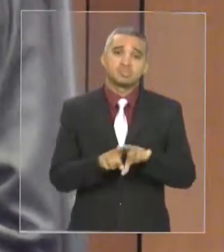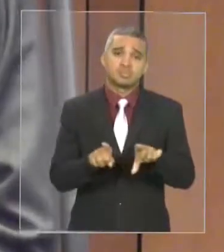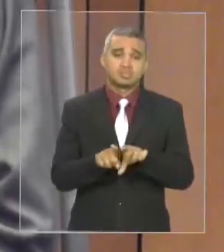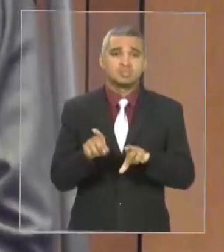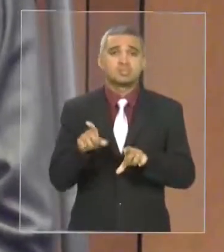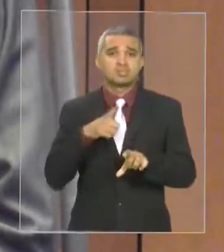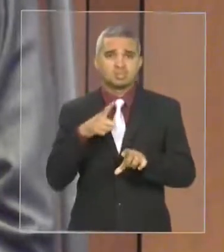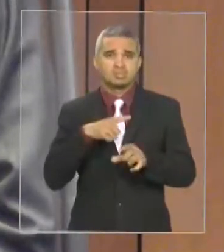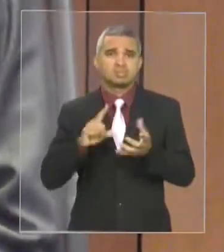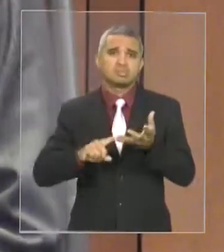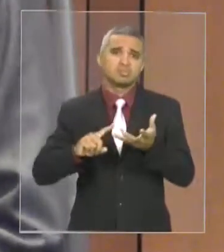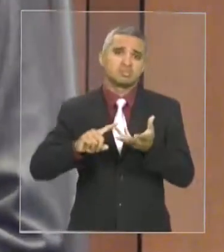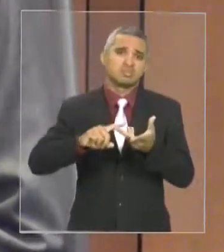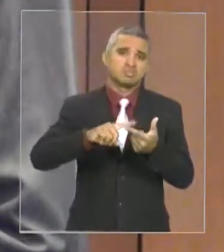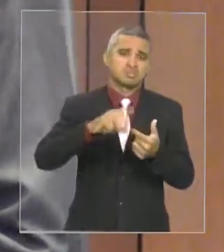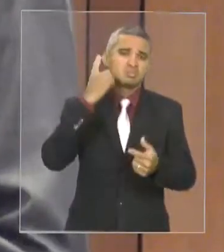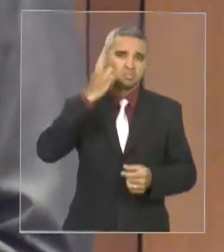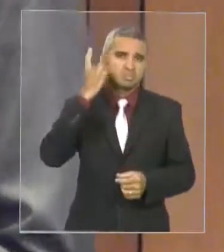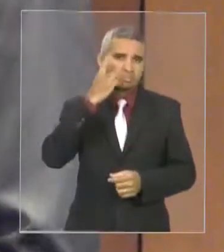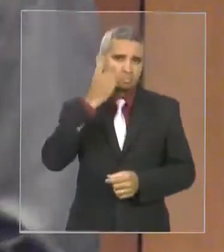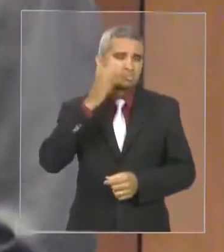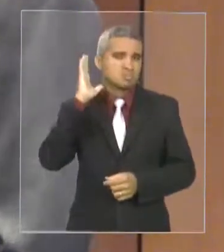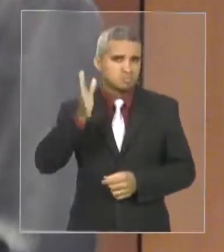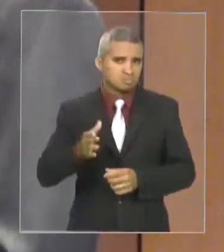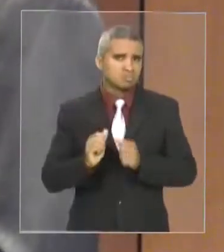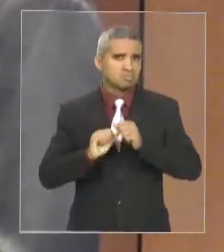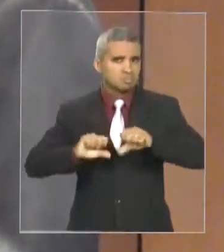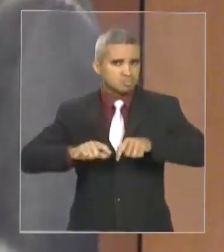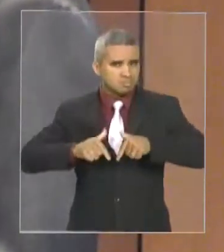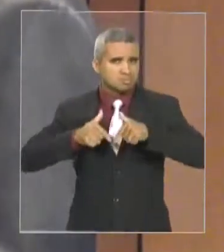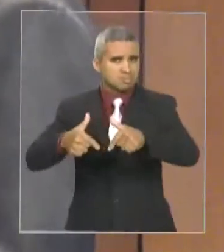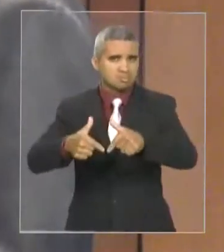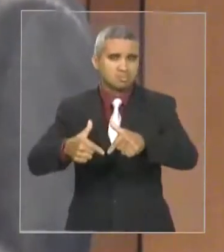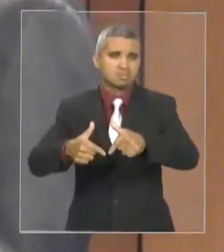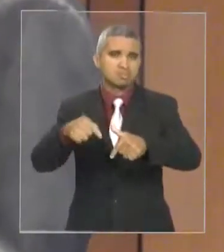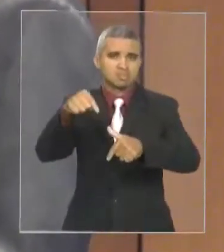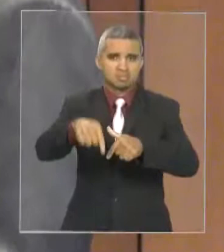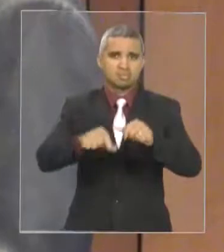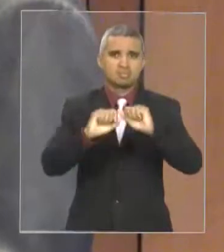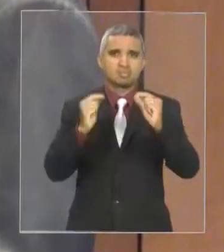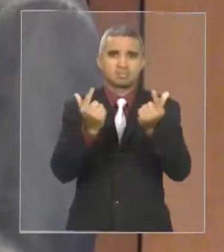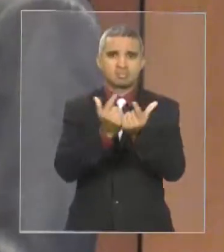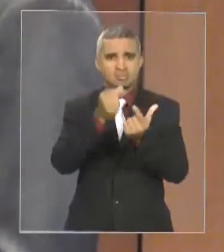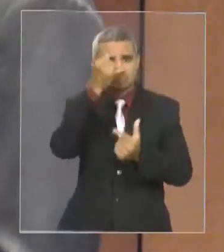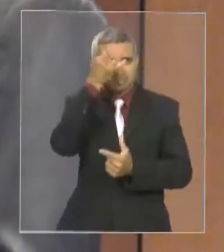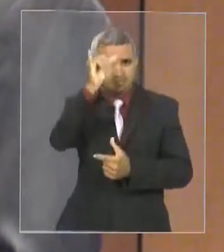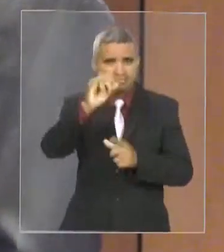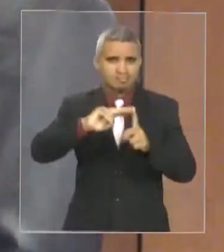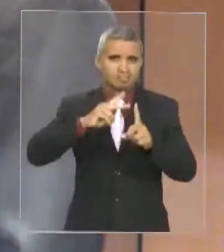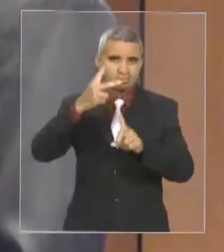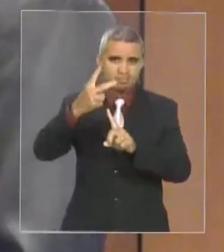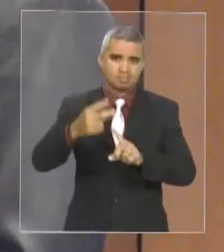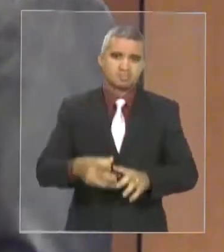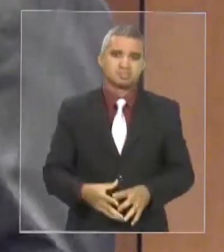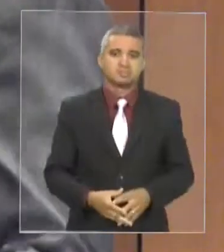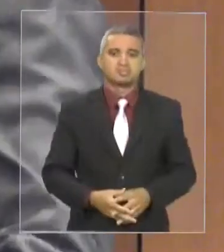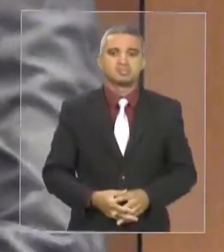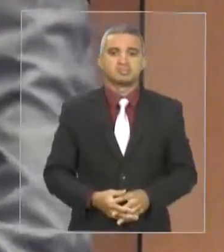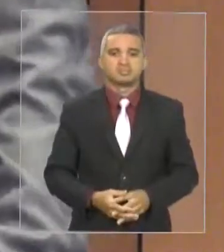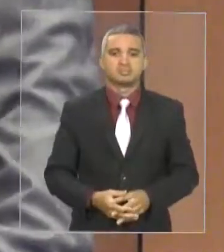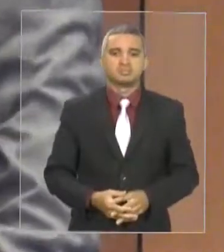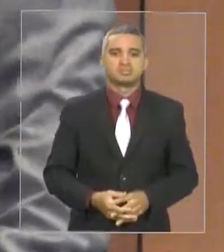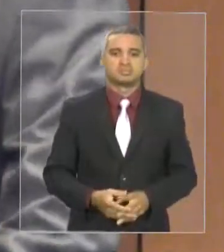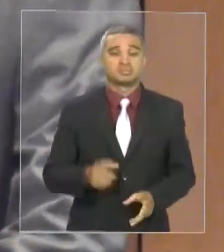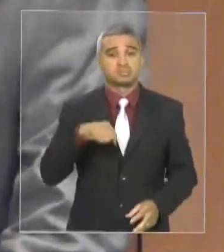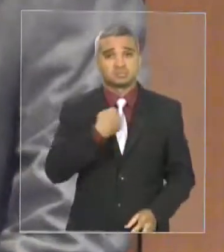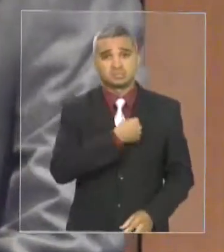vários parlamentares que já se engajaram nessa luta aqui na Assembleia Legislativa do Estado do Maranhão. Consideramos que esse